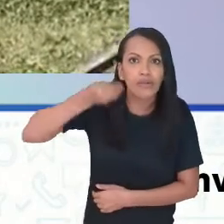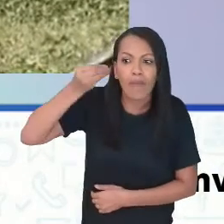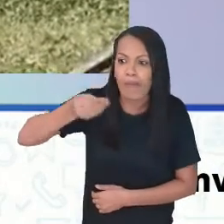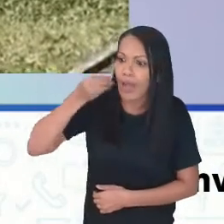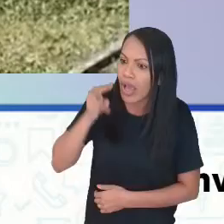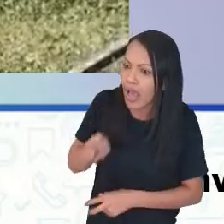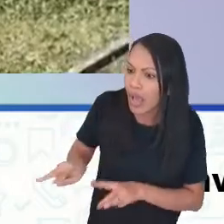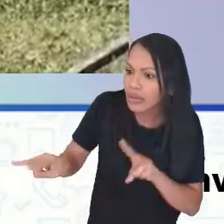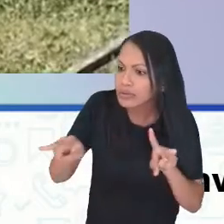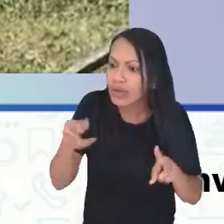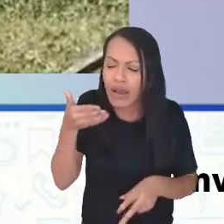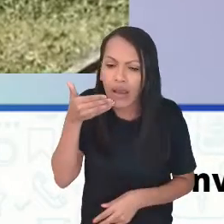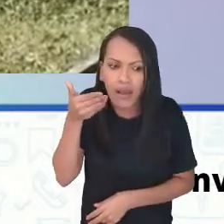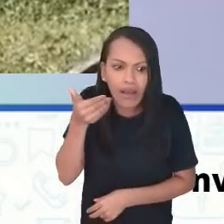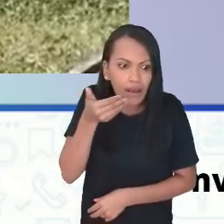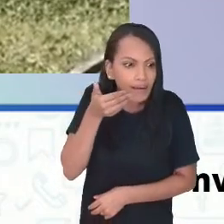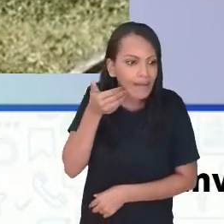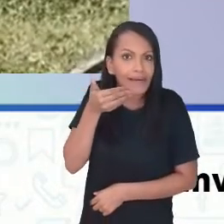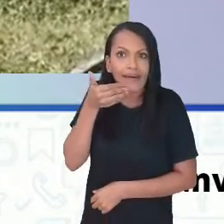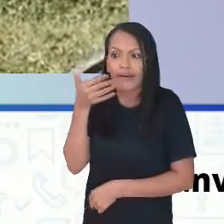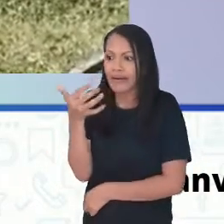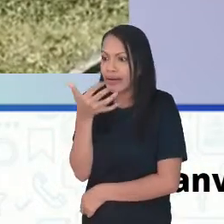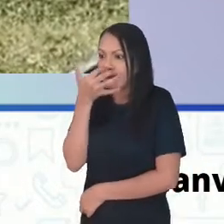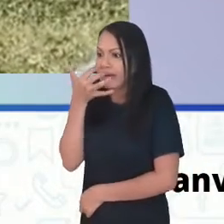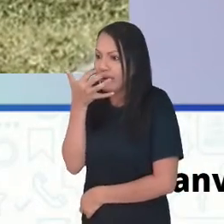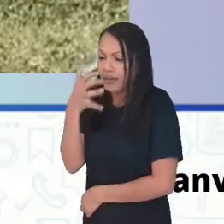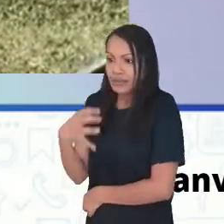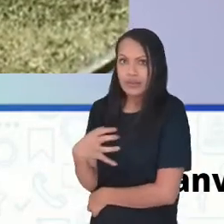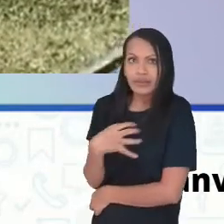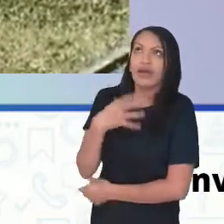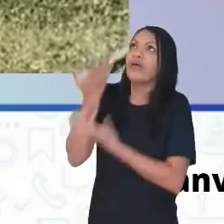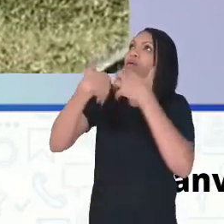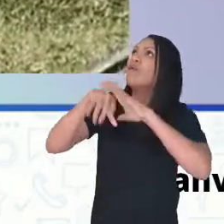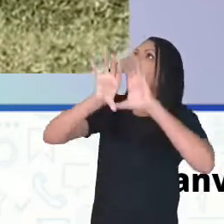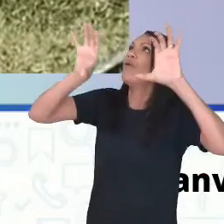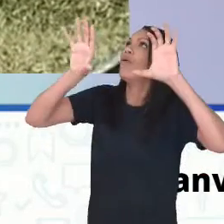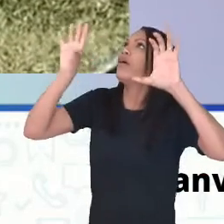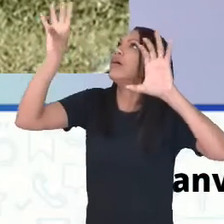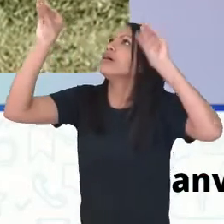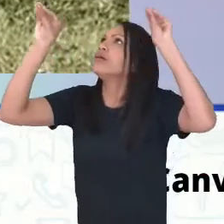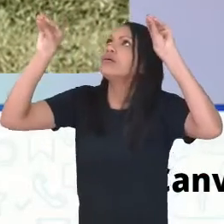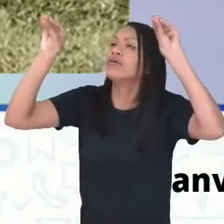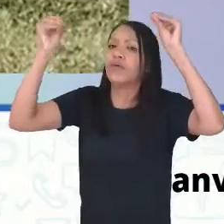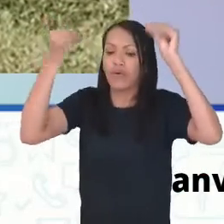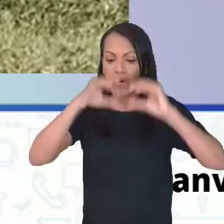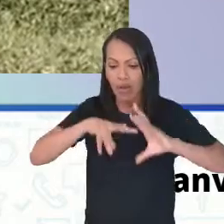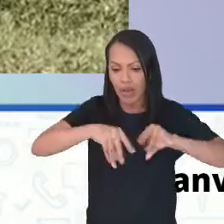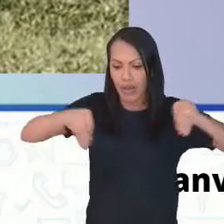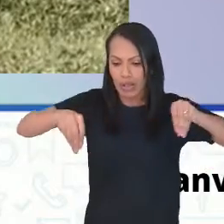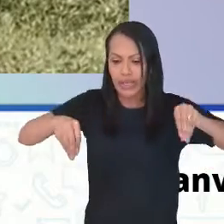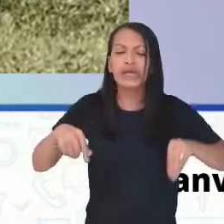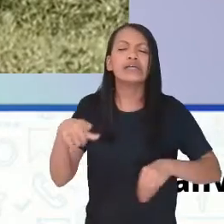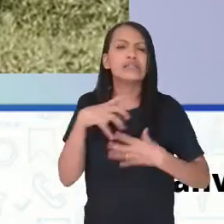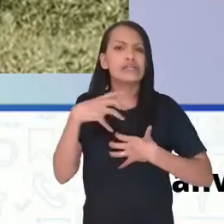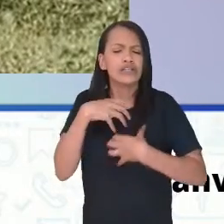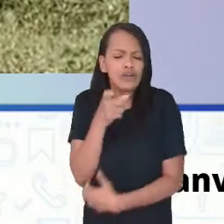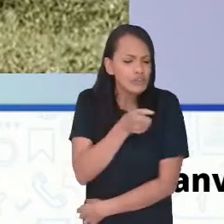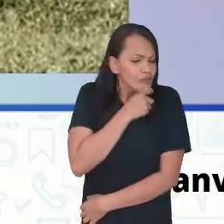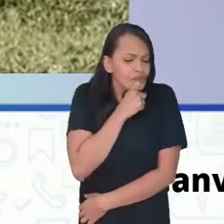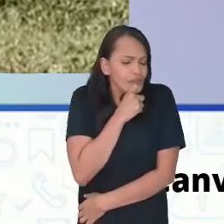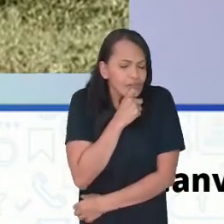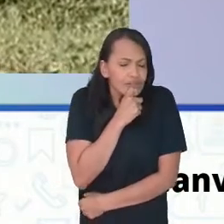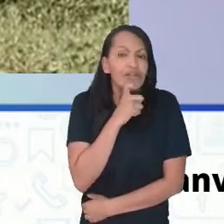prove de todo sabor, sinta o mal, o céu, a terra, sinta o frio, sinta o calor, sinta a